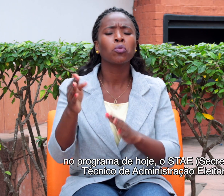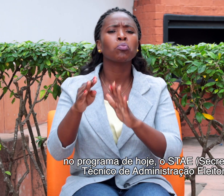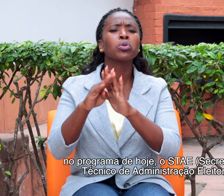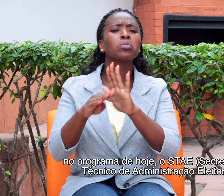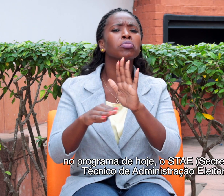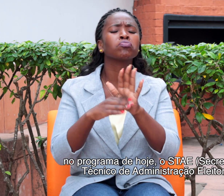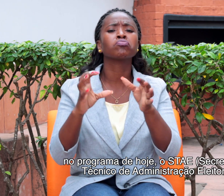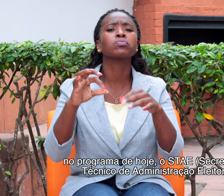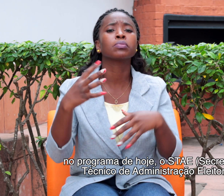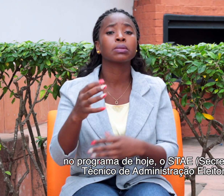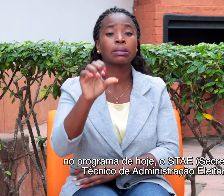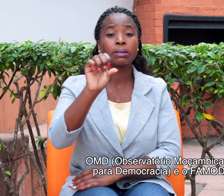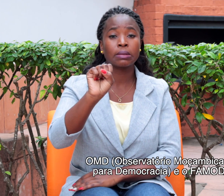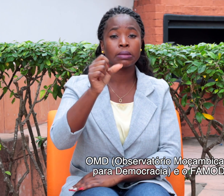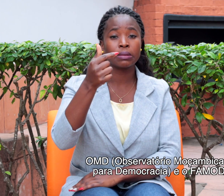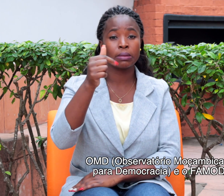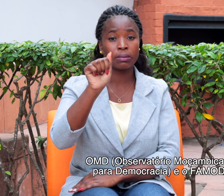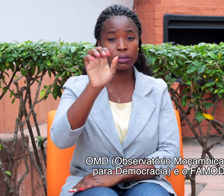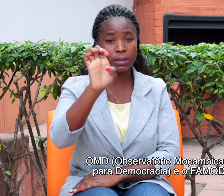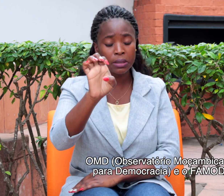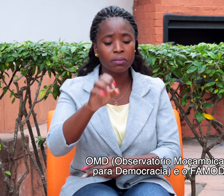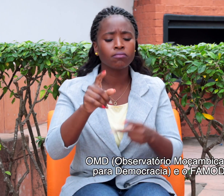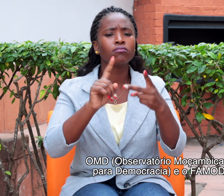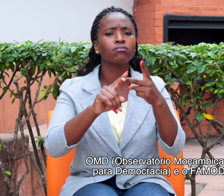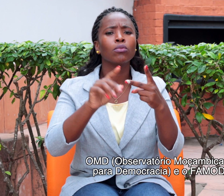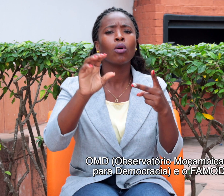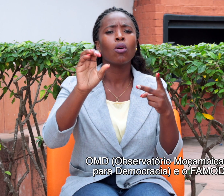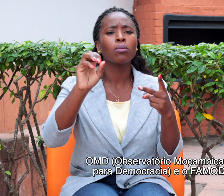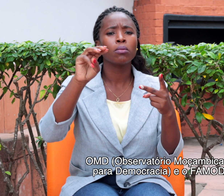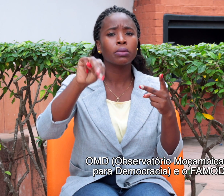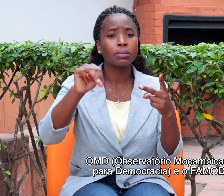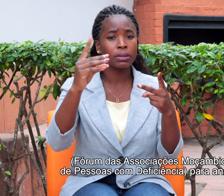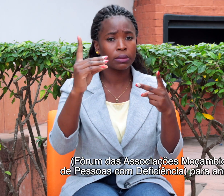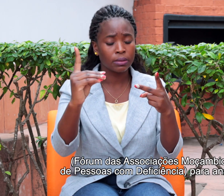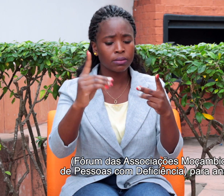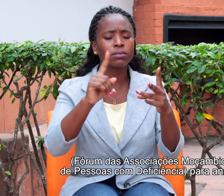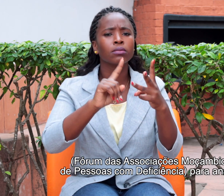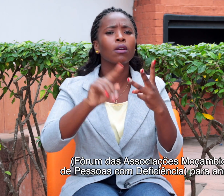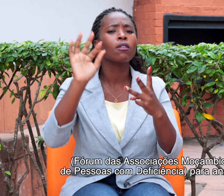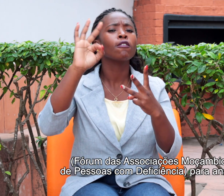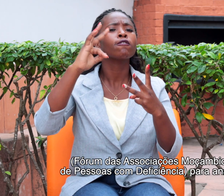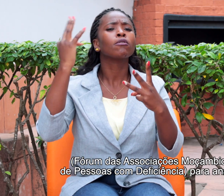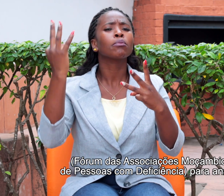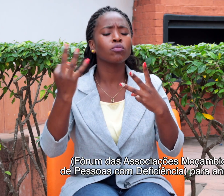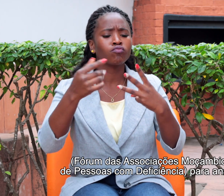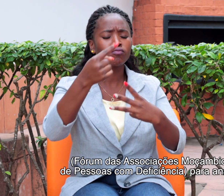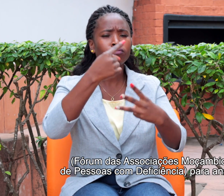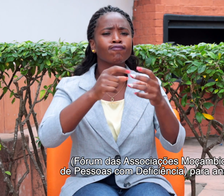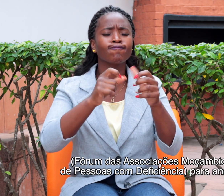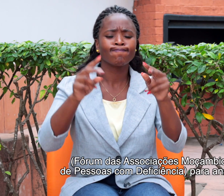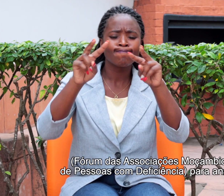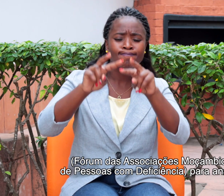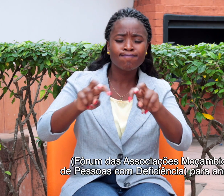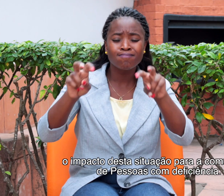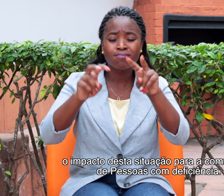STAI, Secretariado Técnico de Administração Eleitoral, OMD, e o FAMOD, Fórum das Associações Moçambicanas de Pessoas